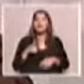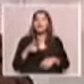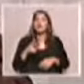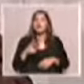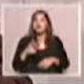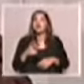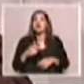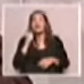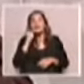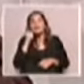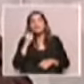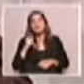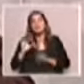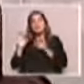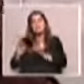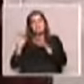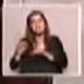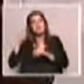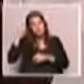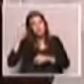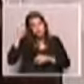o criador de ovinos é o produtor de queijo.